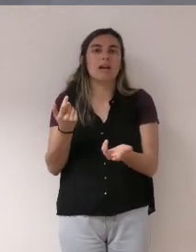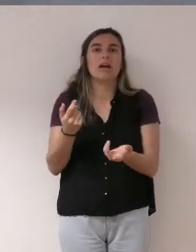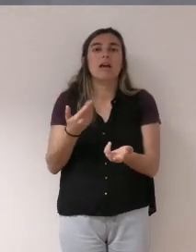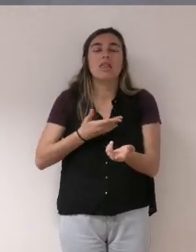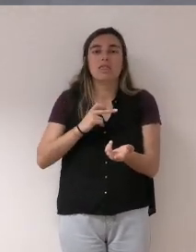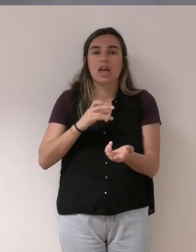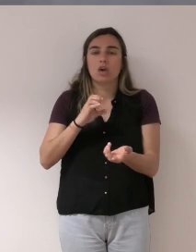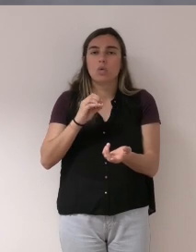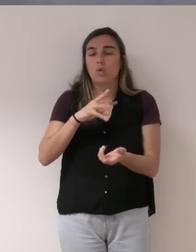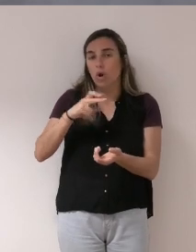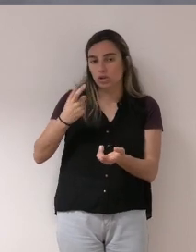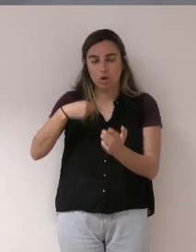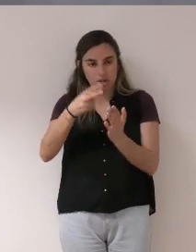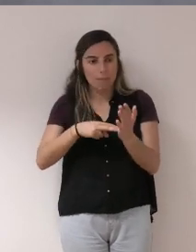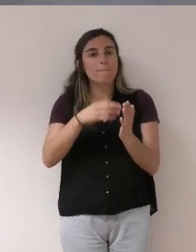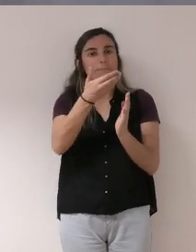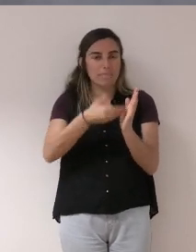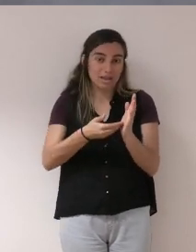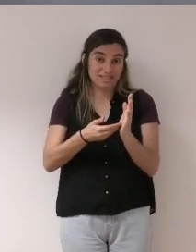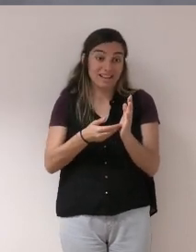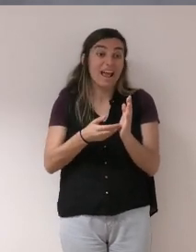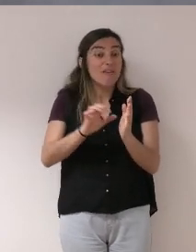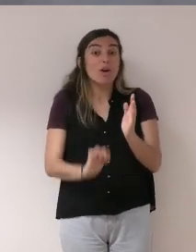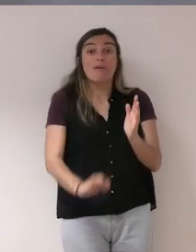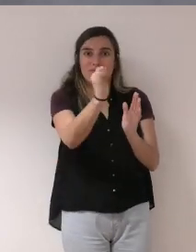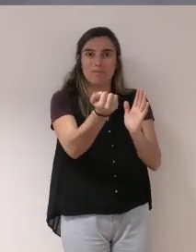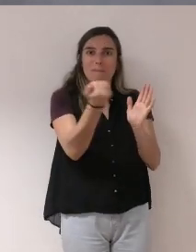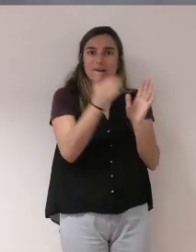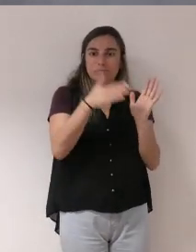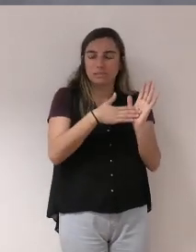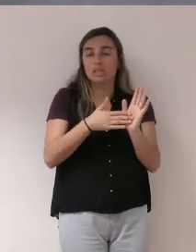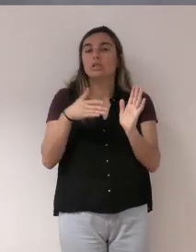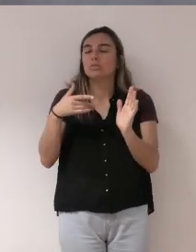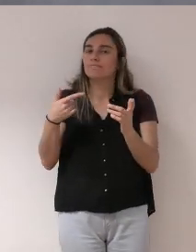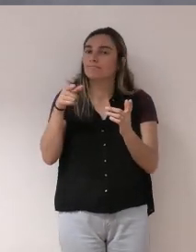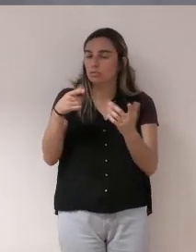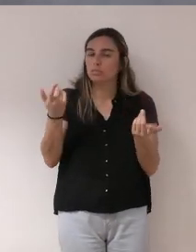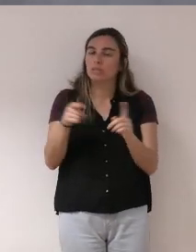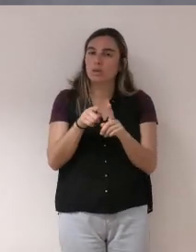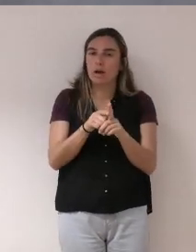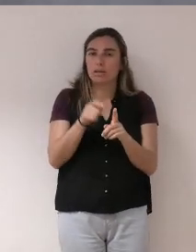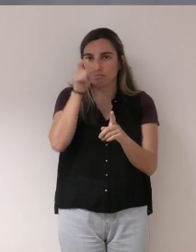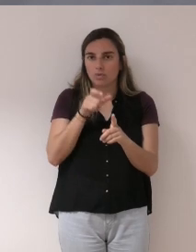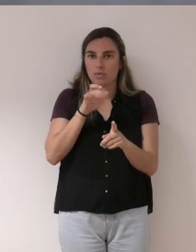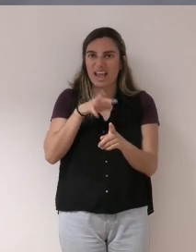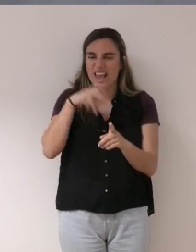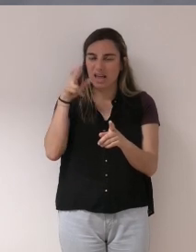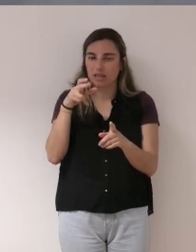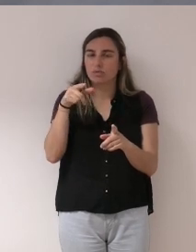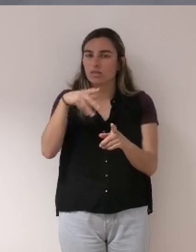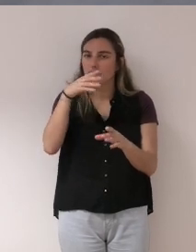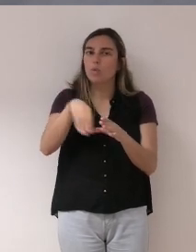Rui Nunes, etc. A gente lê uma página e diz, ok, é o estilo dele. No caso do Helder, isto que você chama contexto, não sei se é o melhor nome para